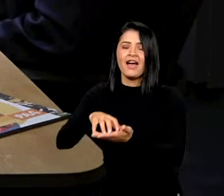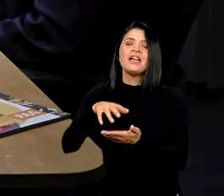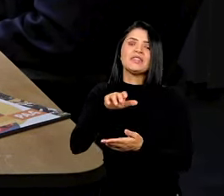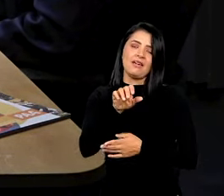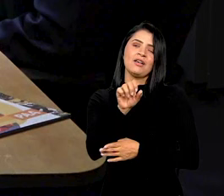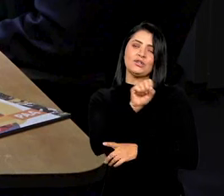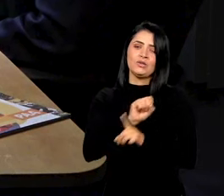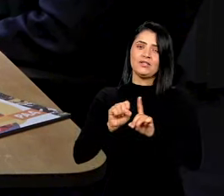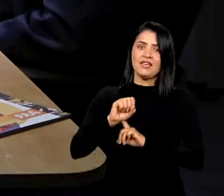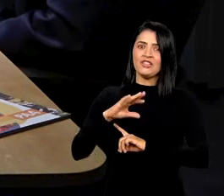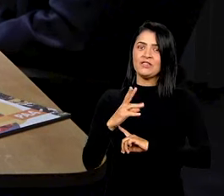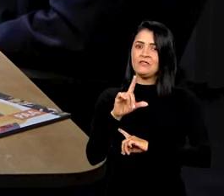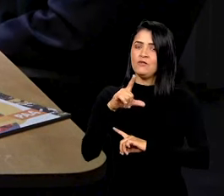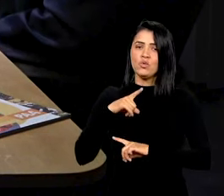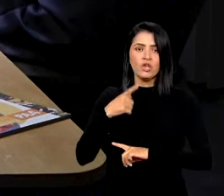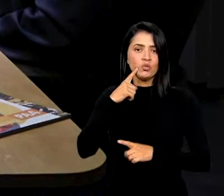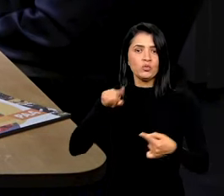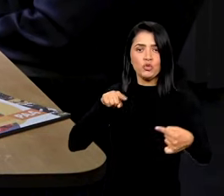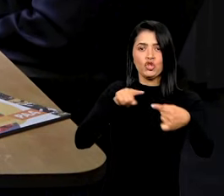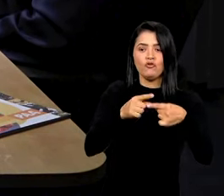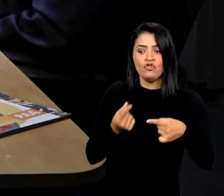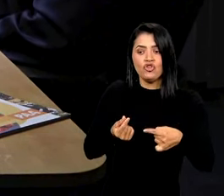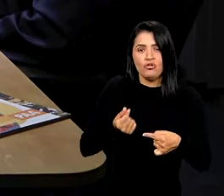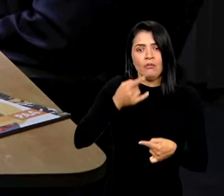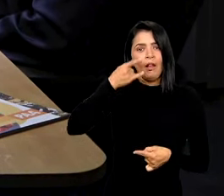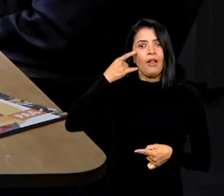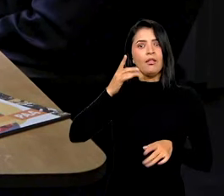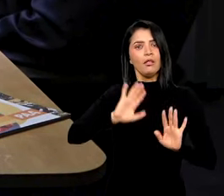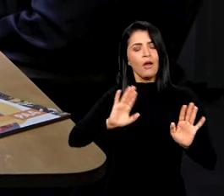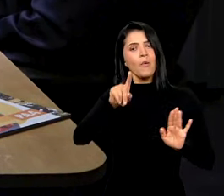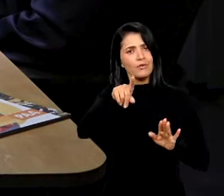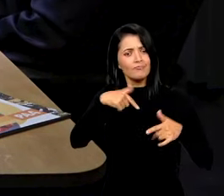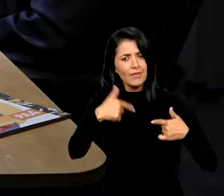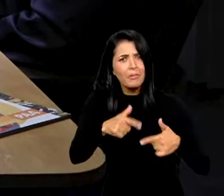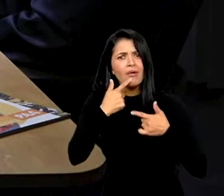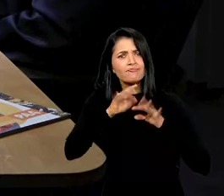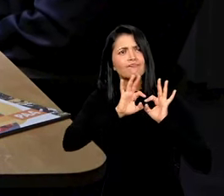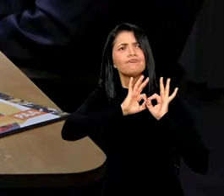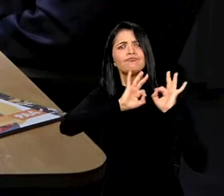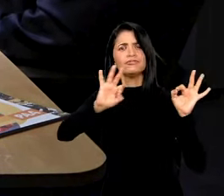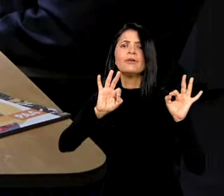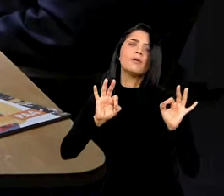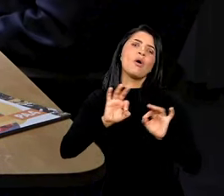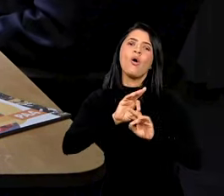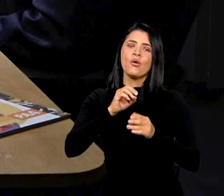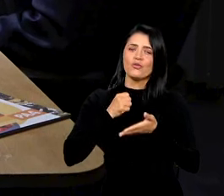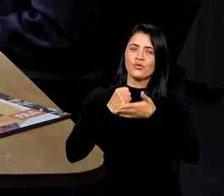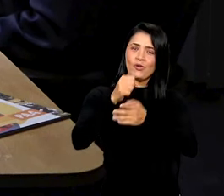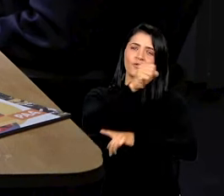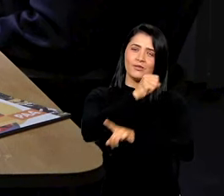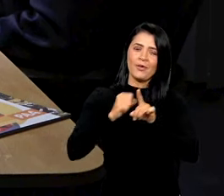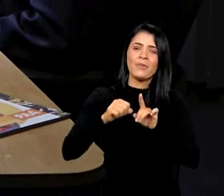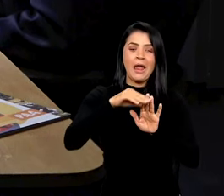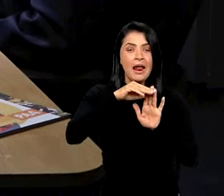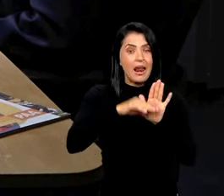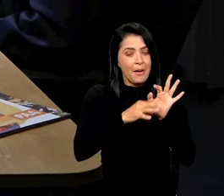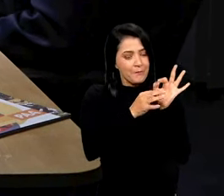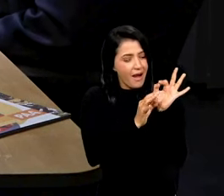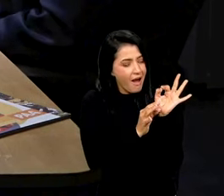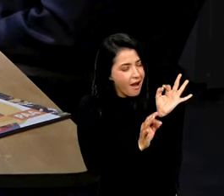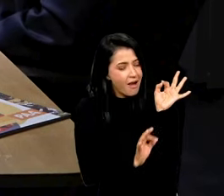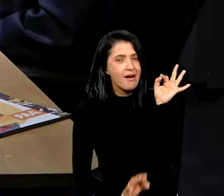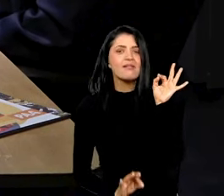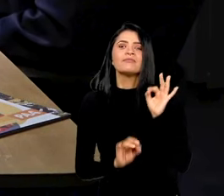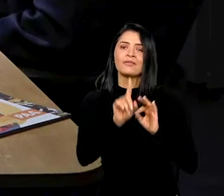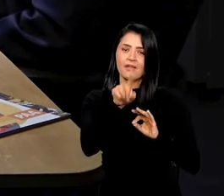sem fins lucrativos, que também prestam um excepcional serviço socioassistencial. A agenda é muito extensa,